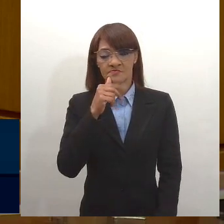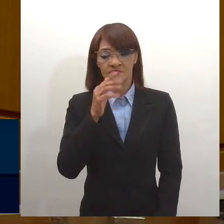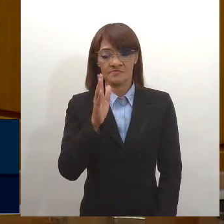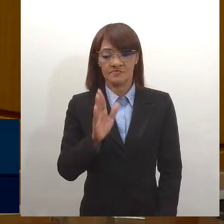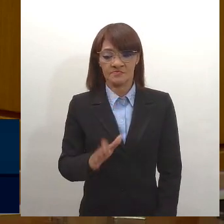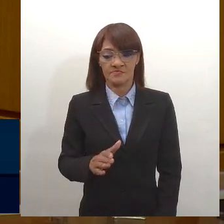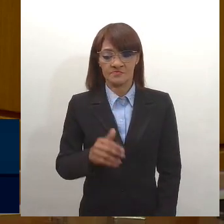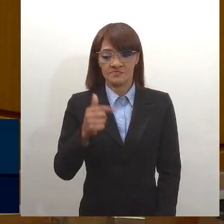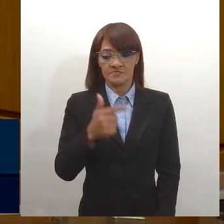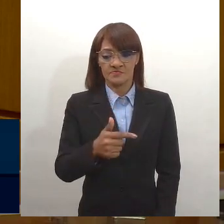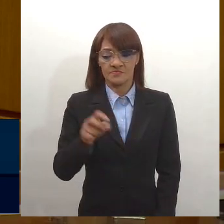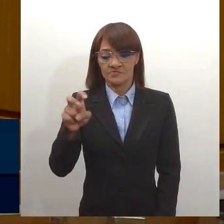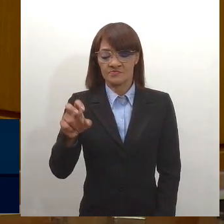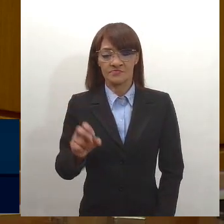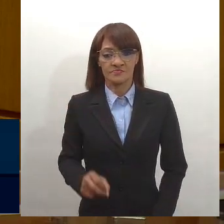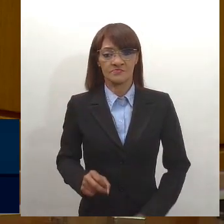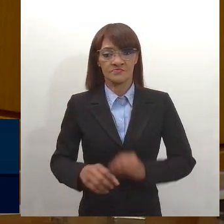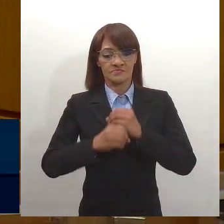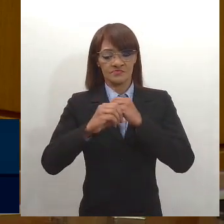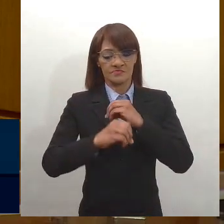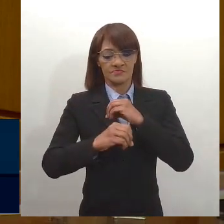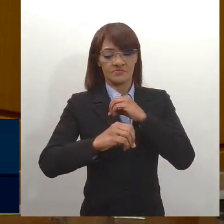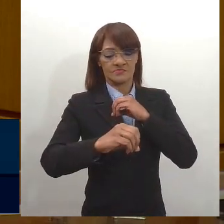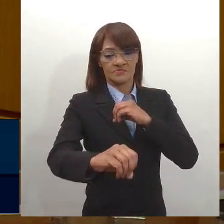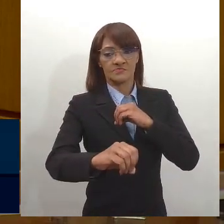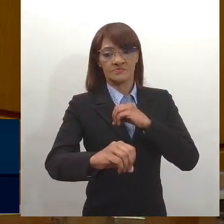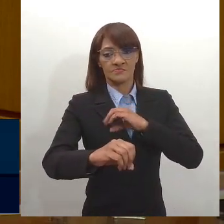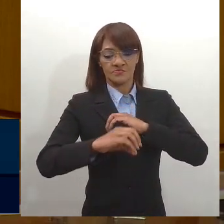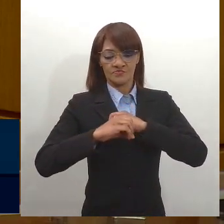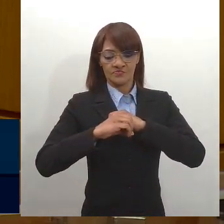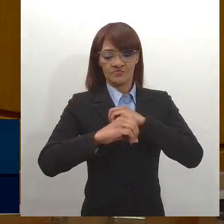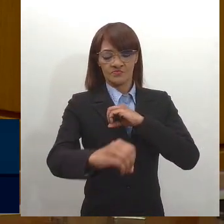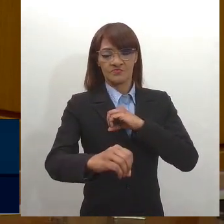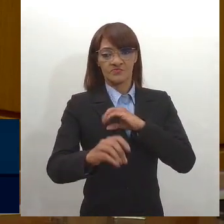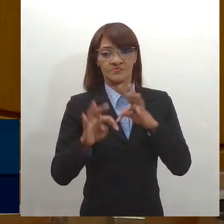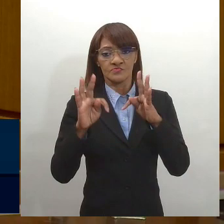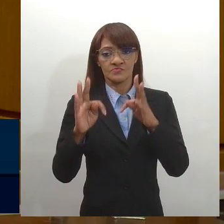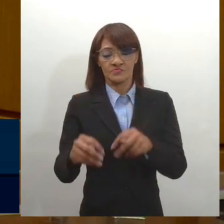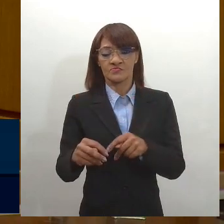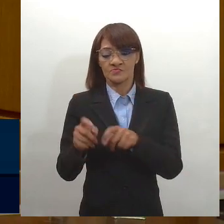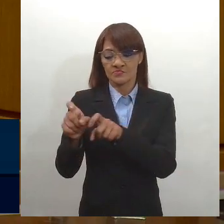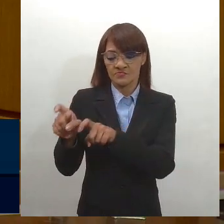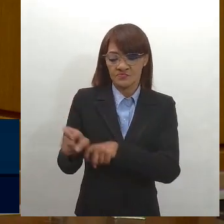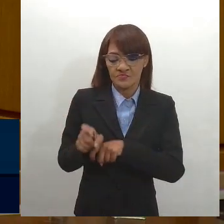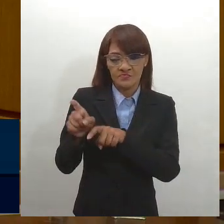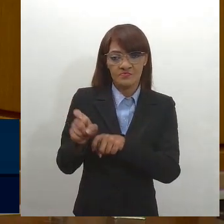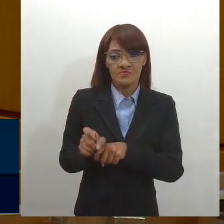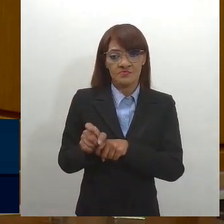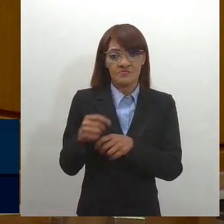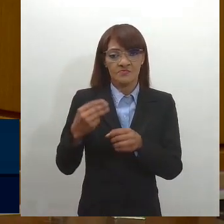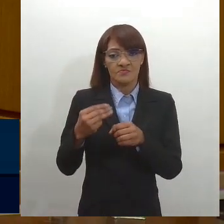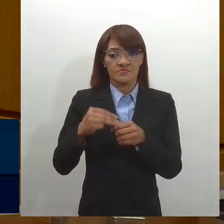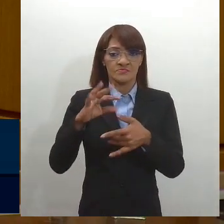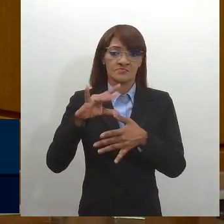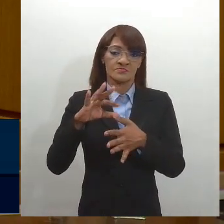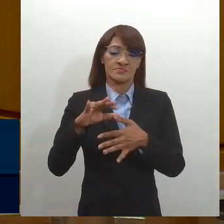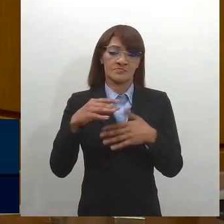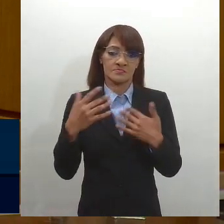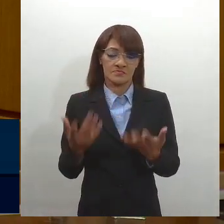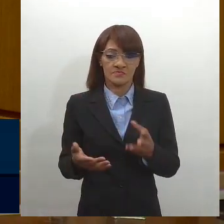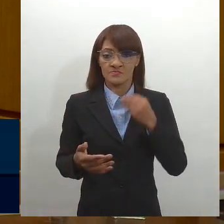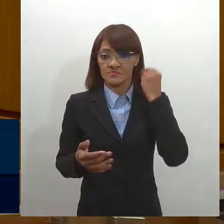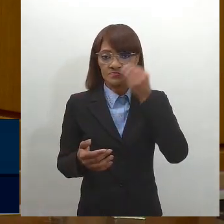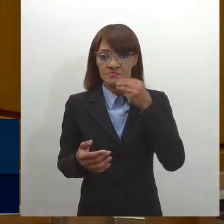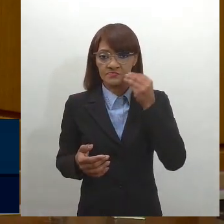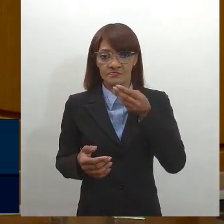água nos povoados de Nossa Senhora da Glória. Portanto, nós temos experiência nesta área, e aí eu